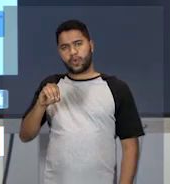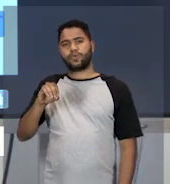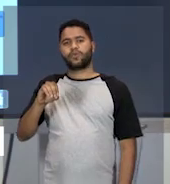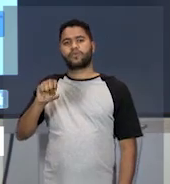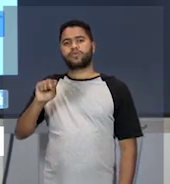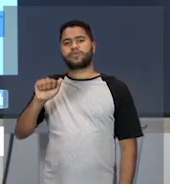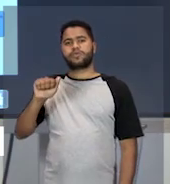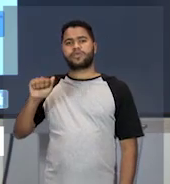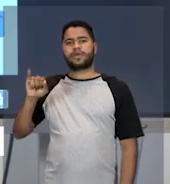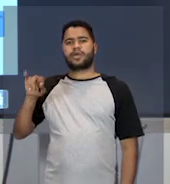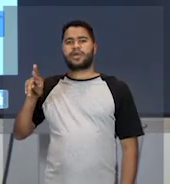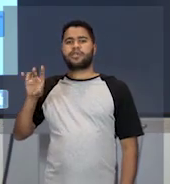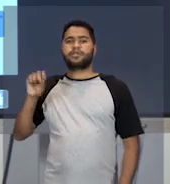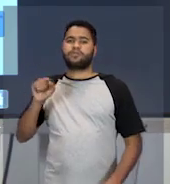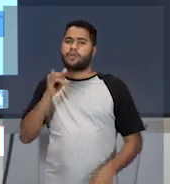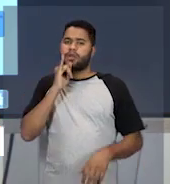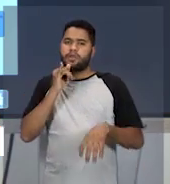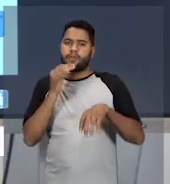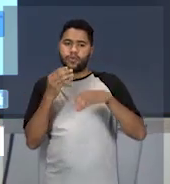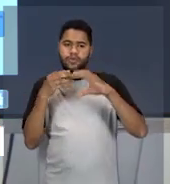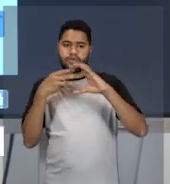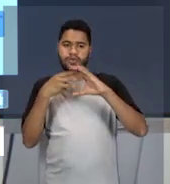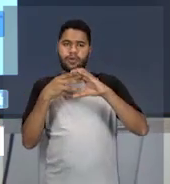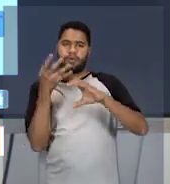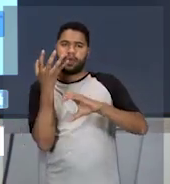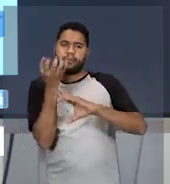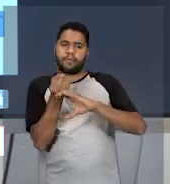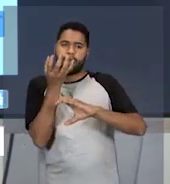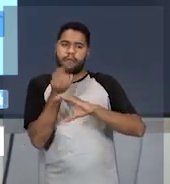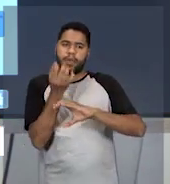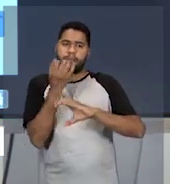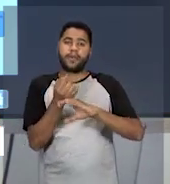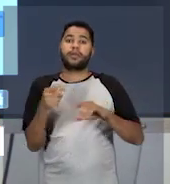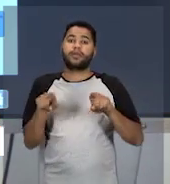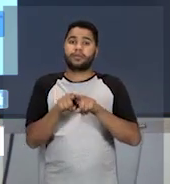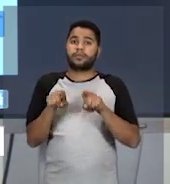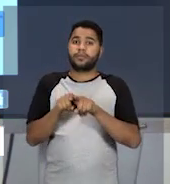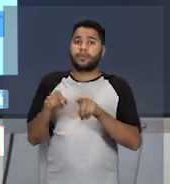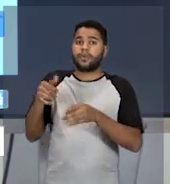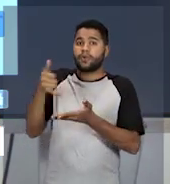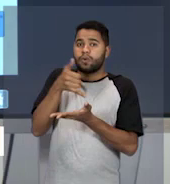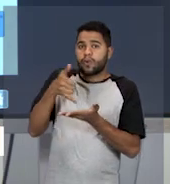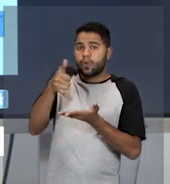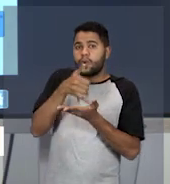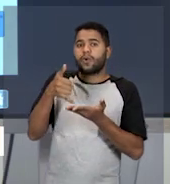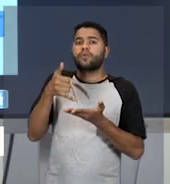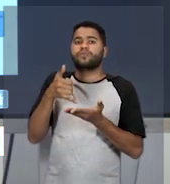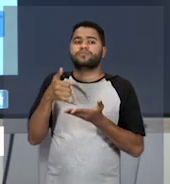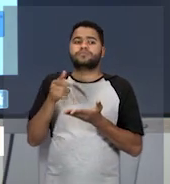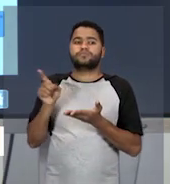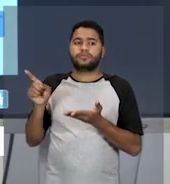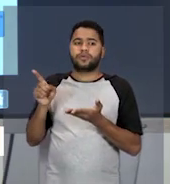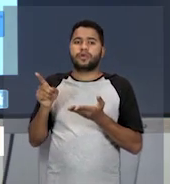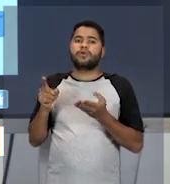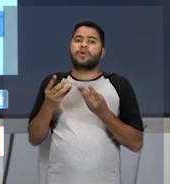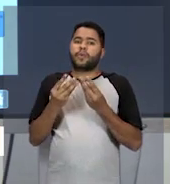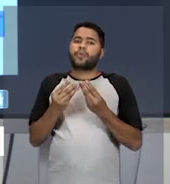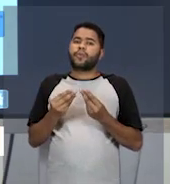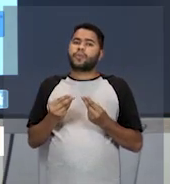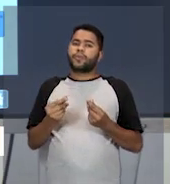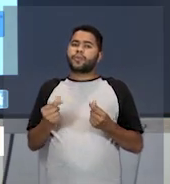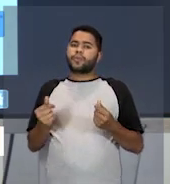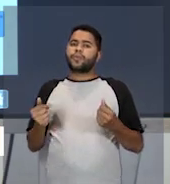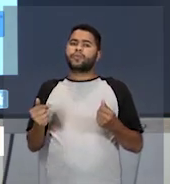como a glicose, por exemplo. Mesma coisa o óleo e a gordura, né? Que vai ser quebrado aqui em ácidos